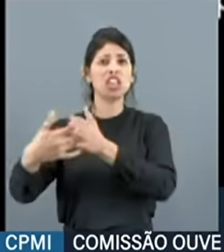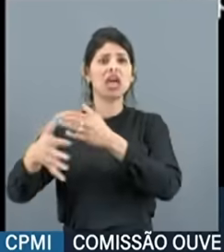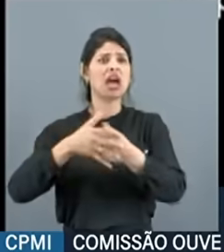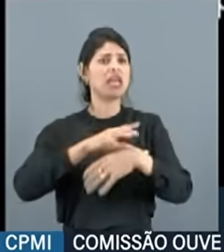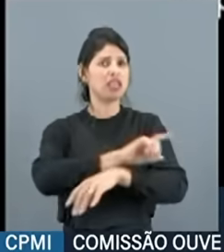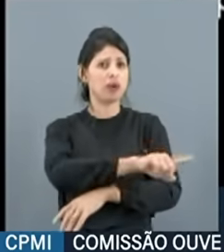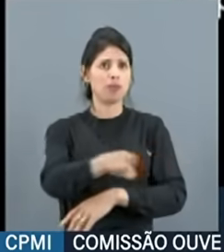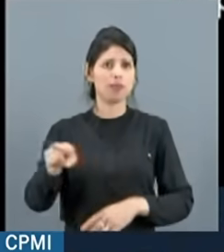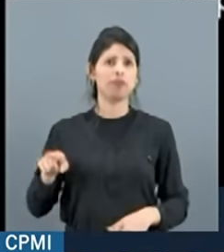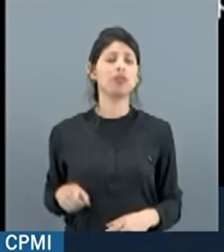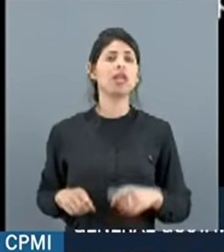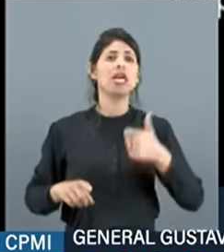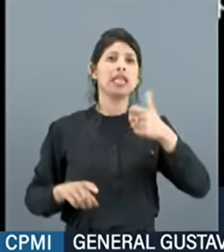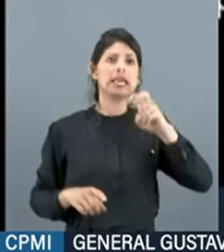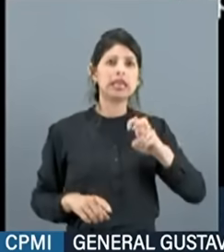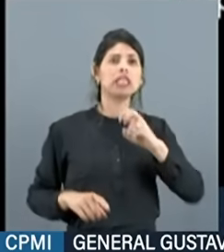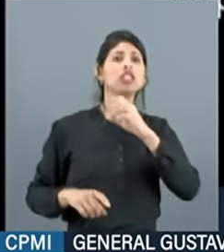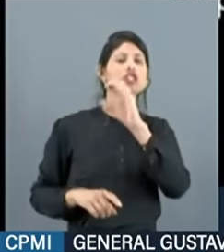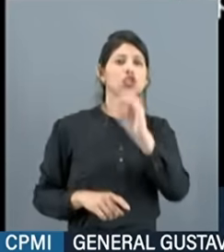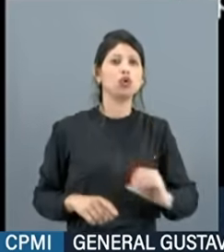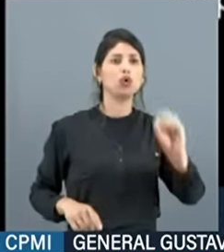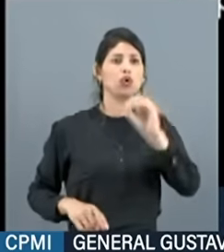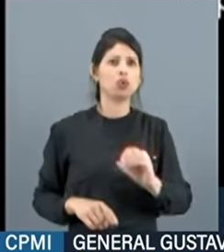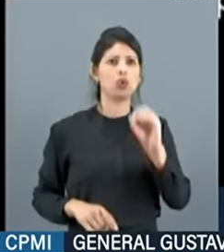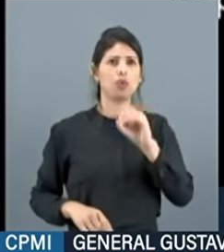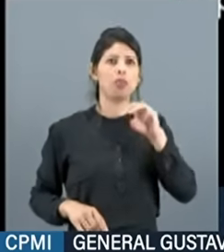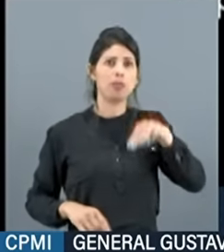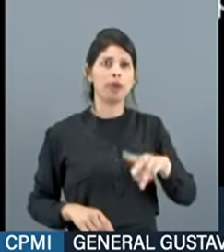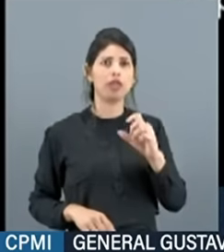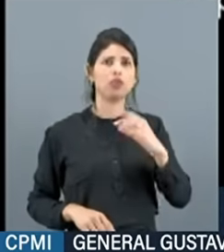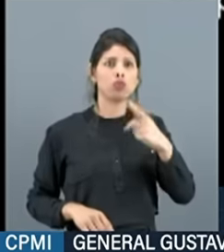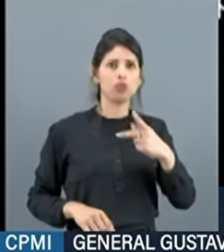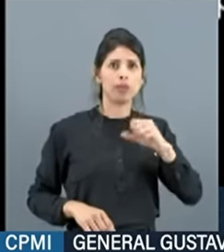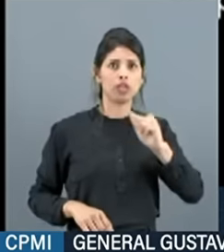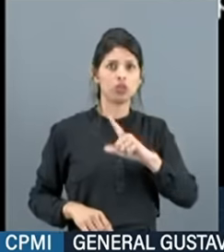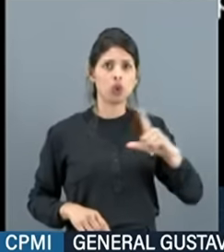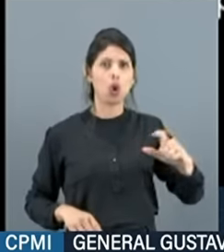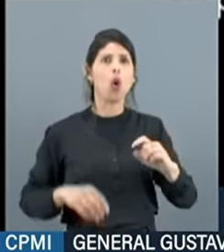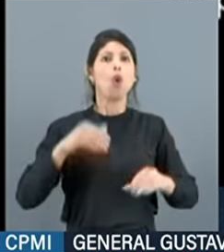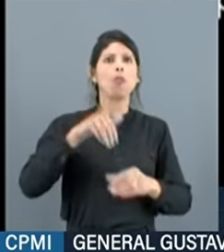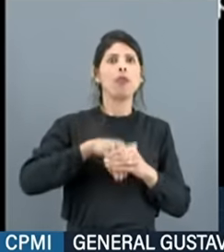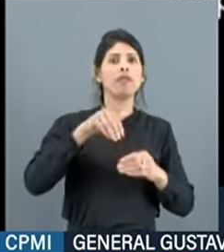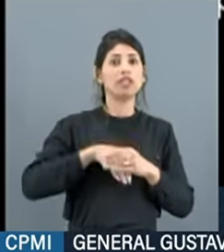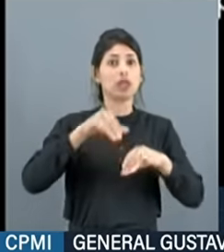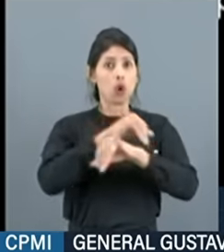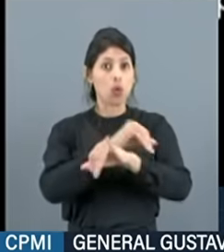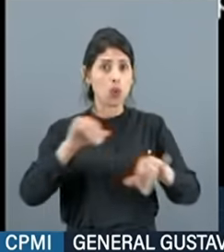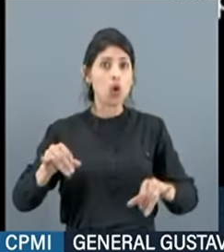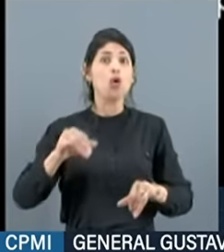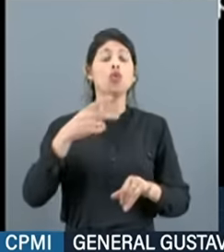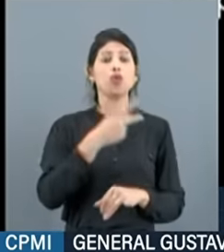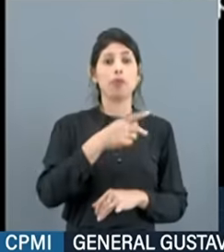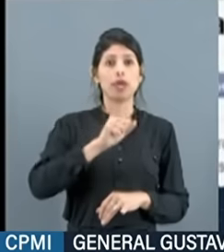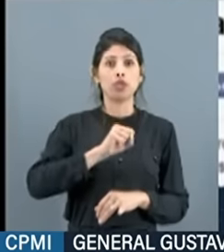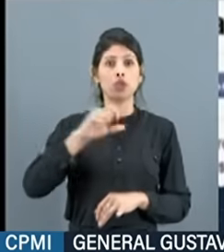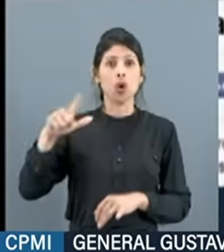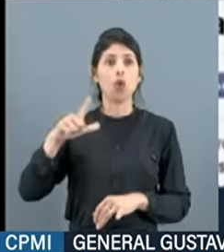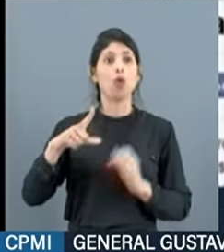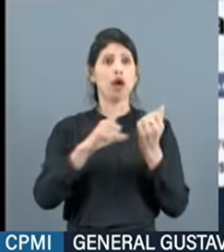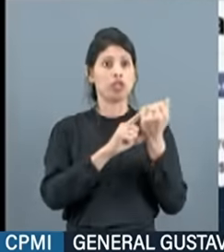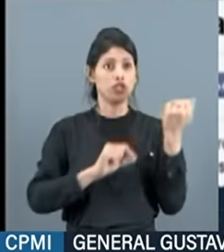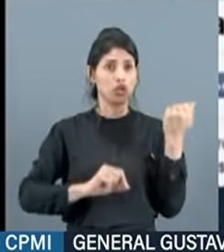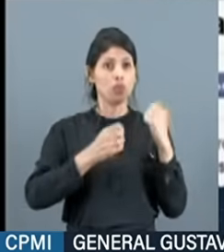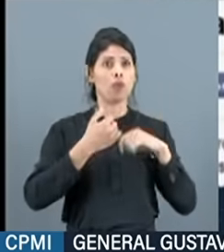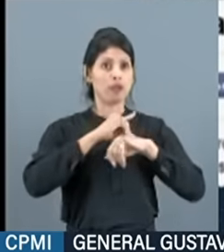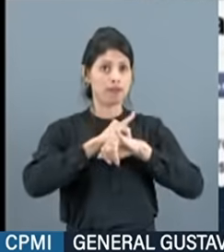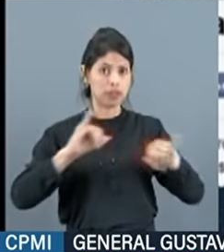Valeu, gente. 15 de outubro de 2013, membro da executiva do PSOL publica artigo no site do partido oficial do PSOL. Tática Black Bloc. Tática